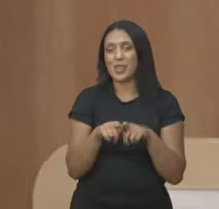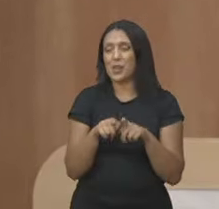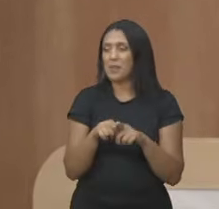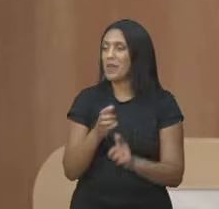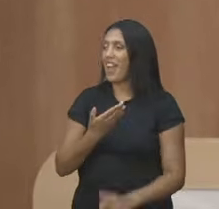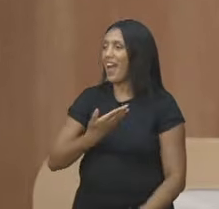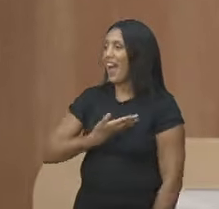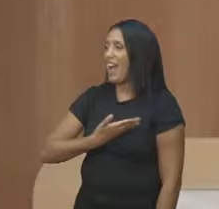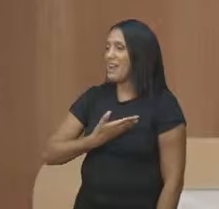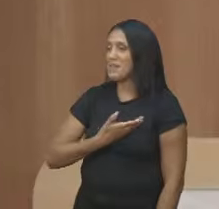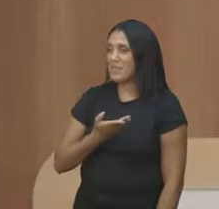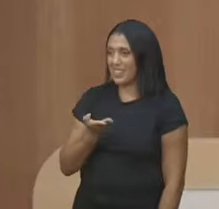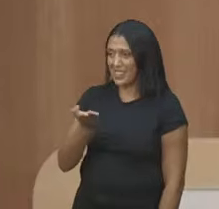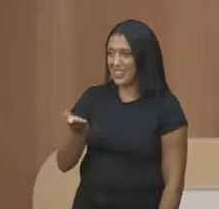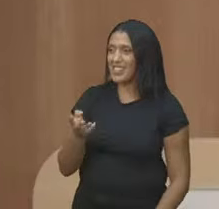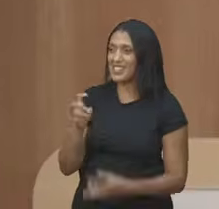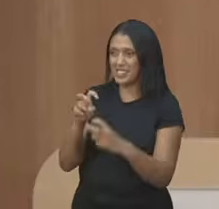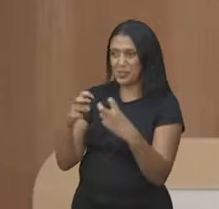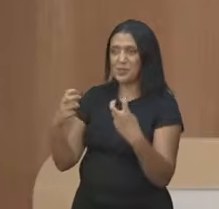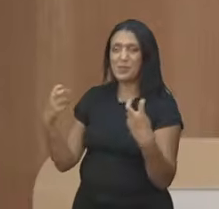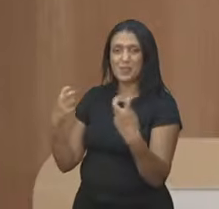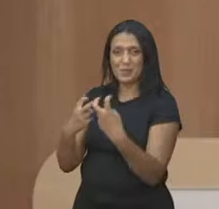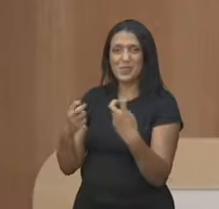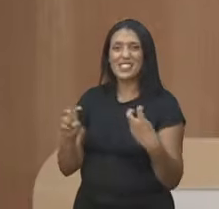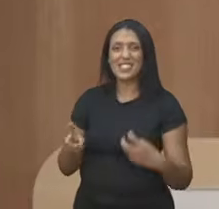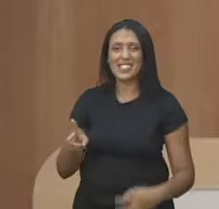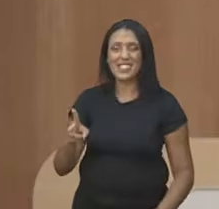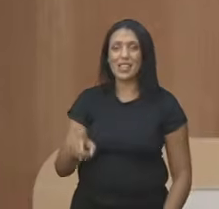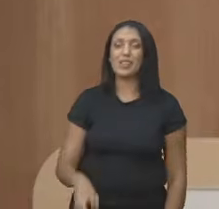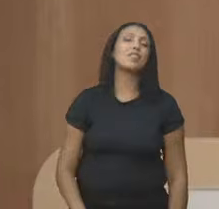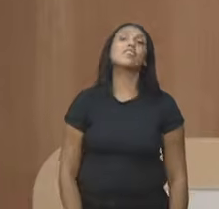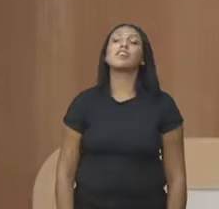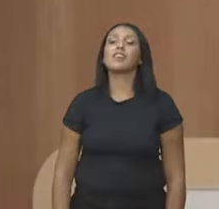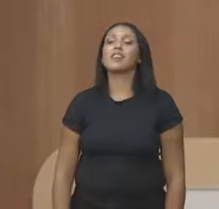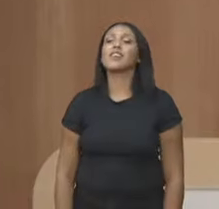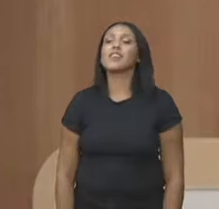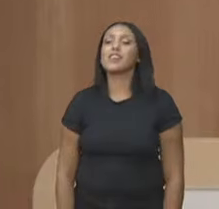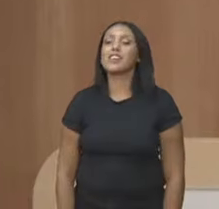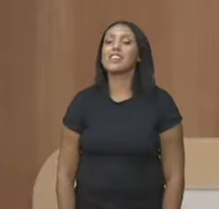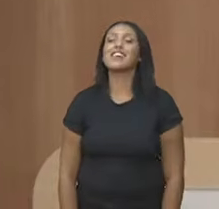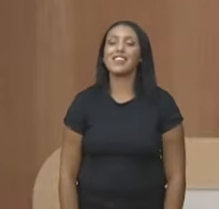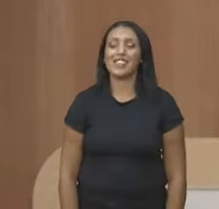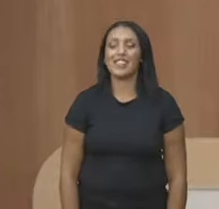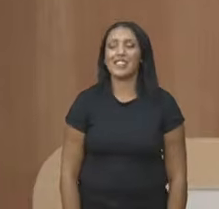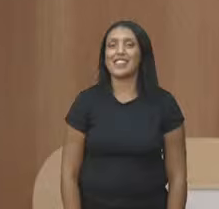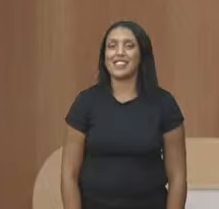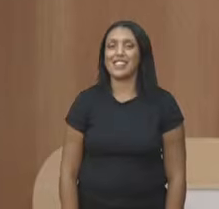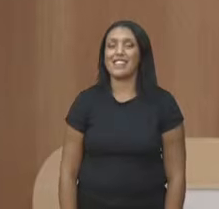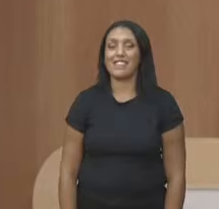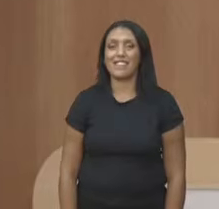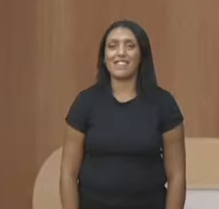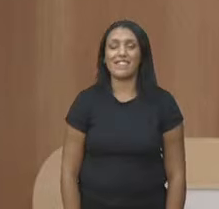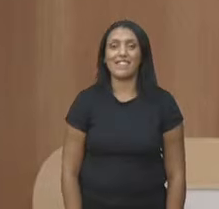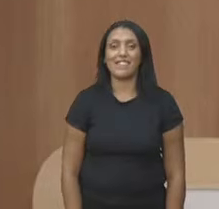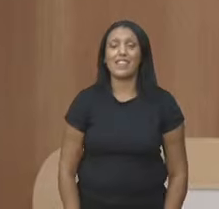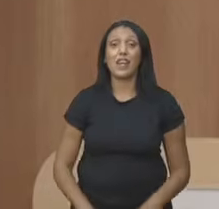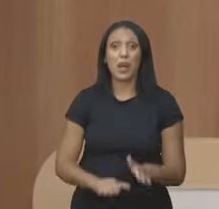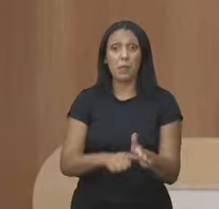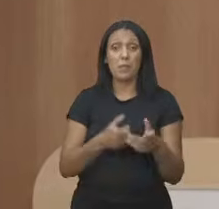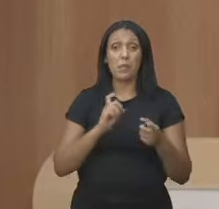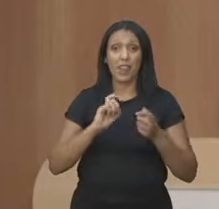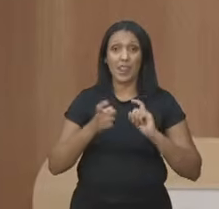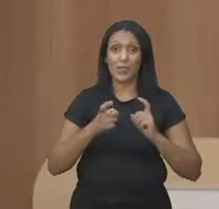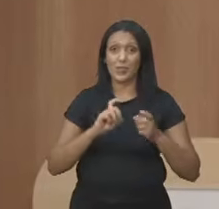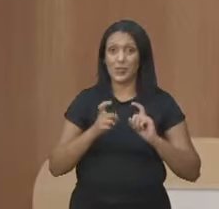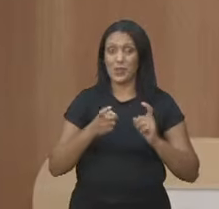acompanhando todas as sessões, vereadores presentes. Primeira tribuna livre do ano, e eu quero